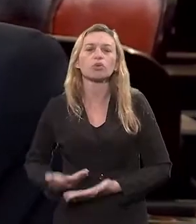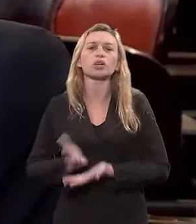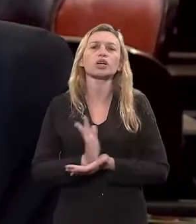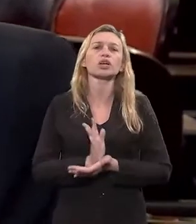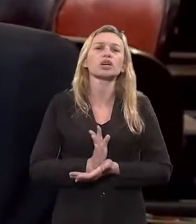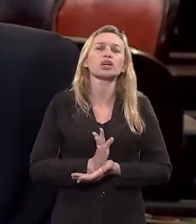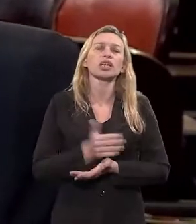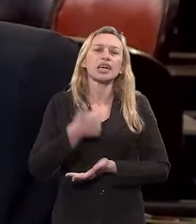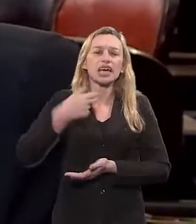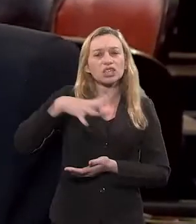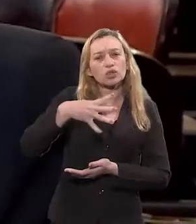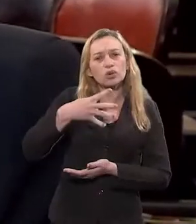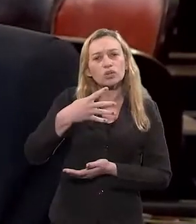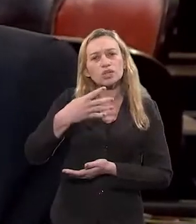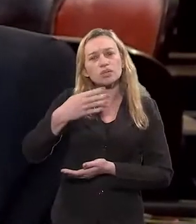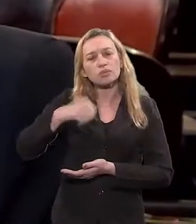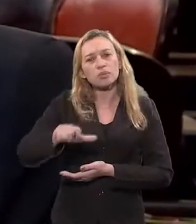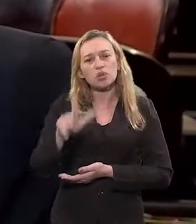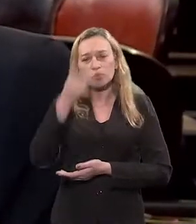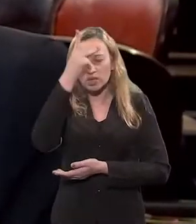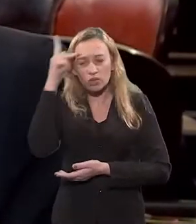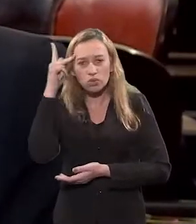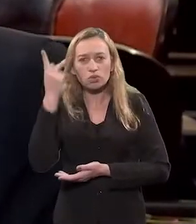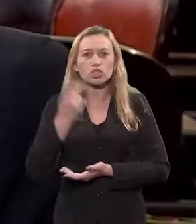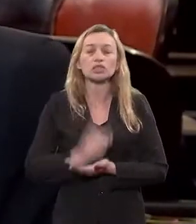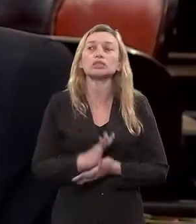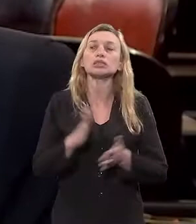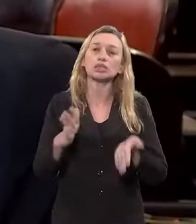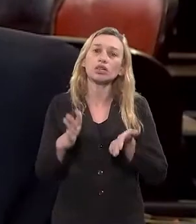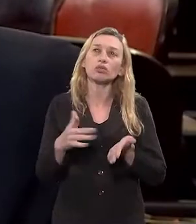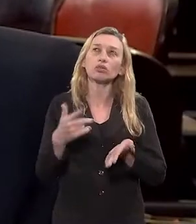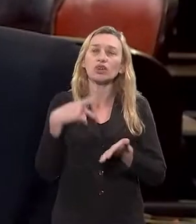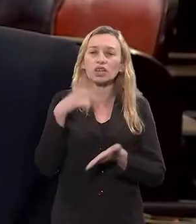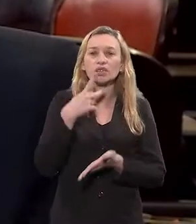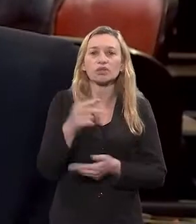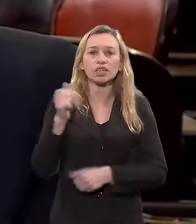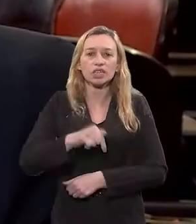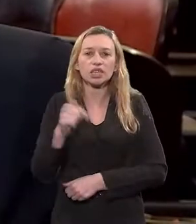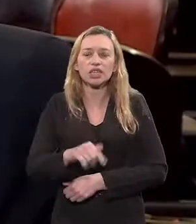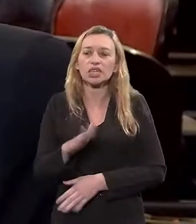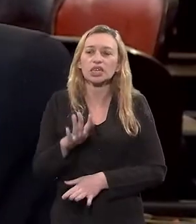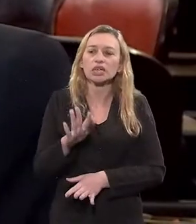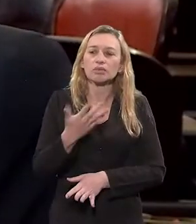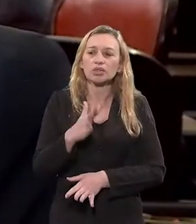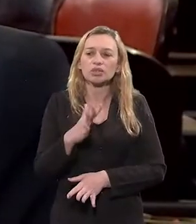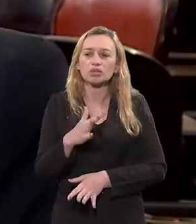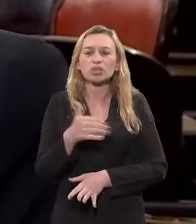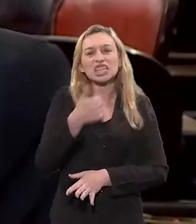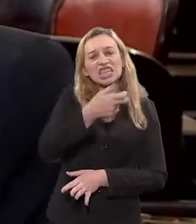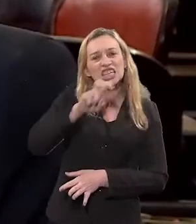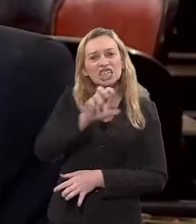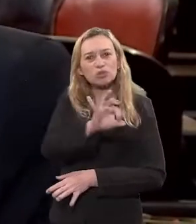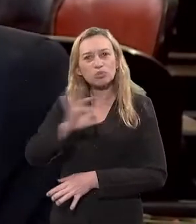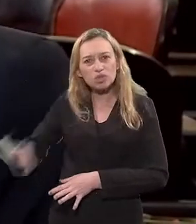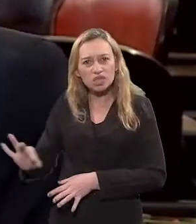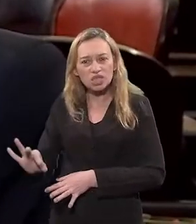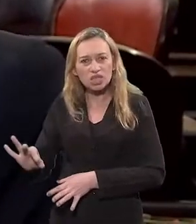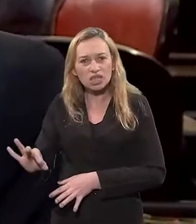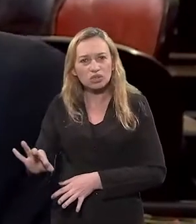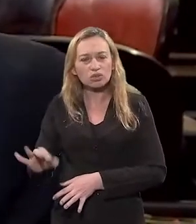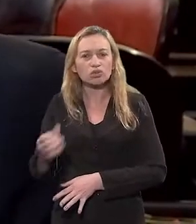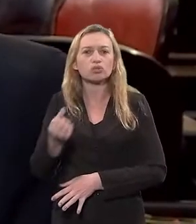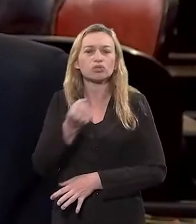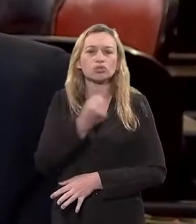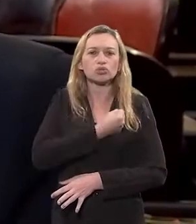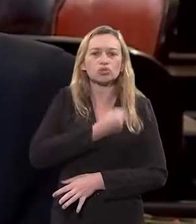Pública, alcançam 14 mil pessoas. Então a gente está falando aqui que praticamente 15% dos